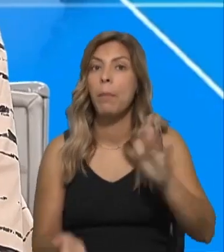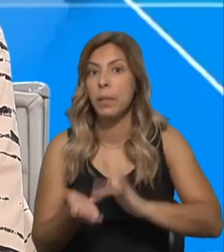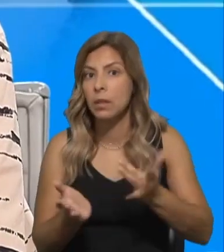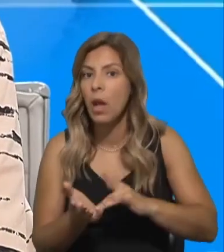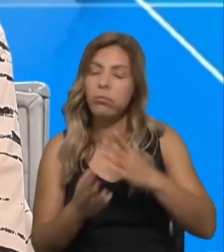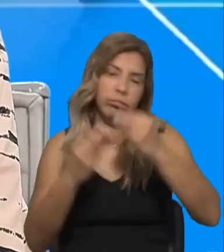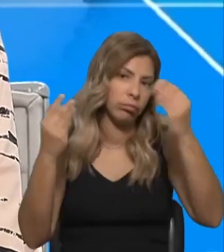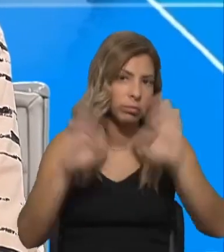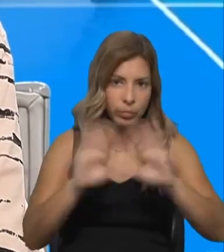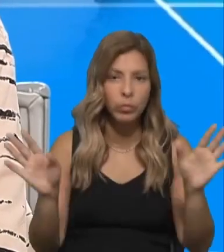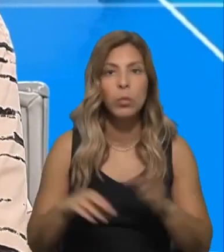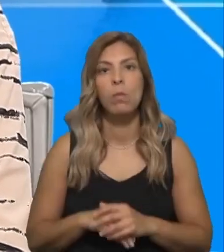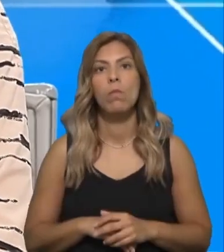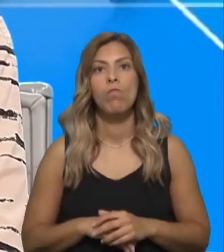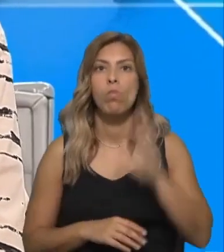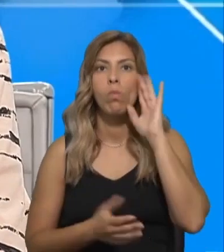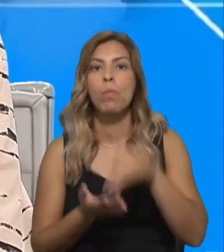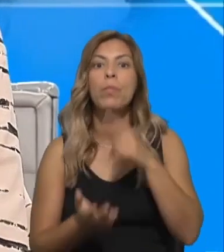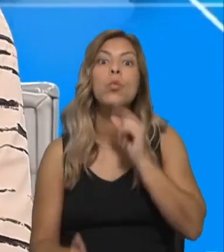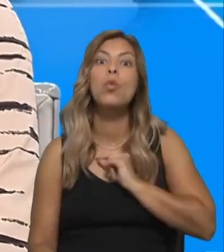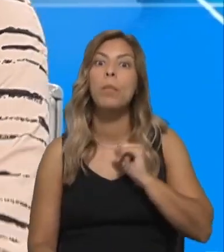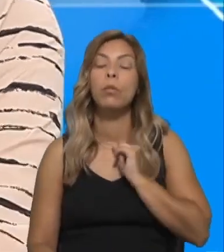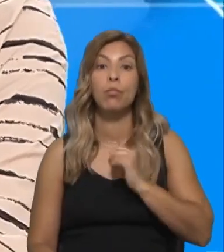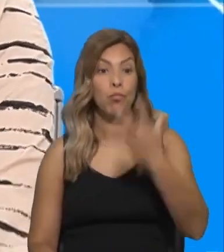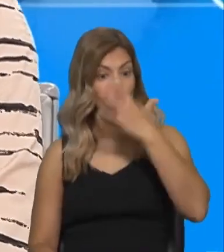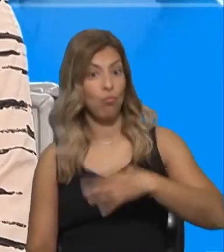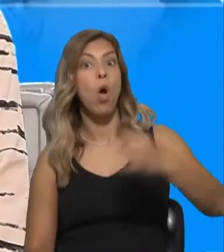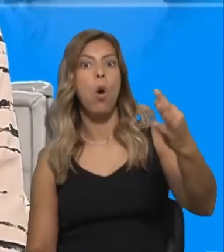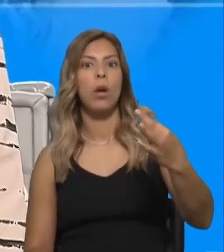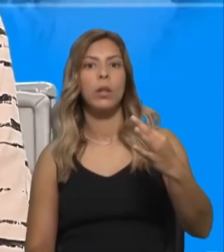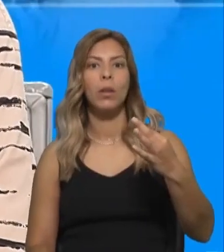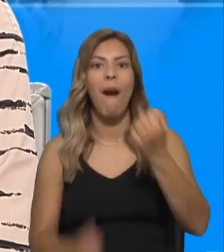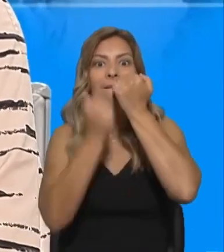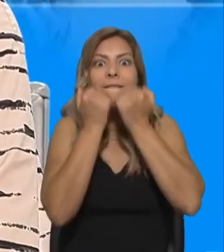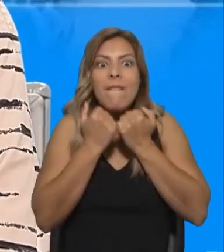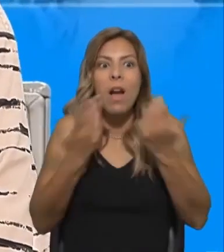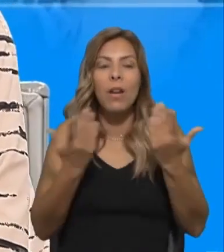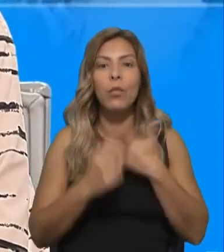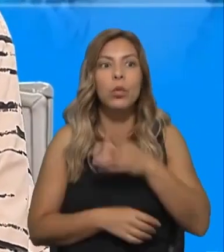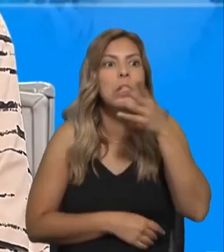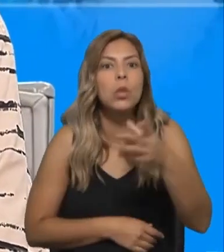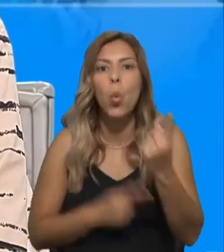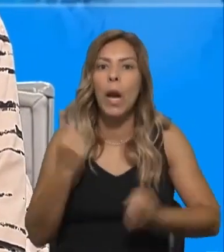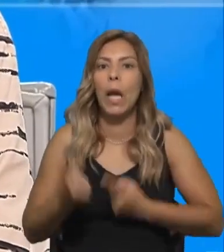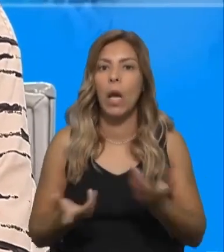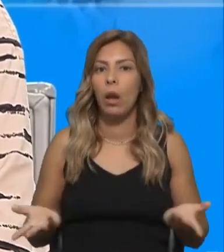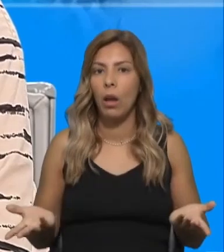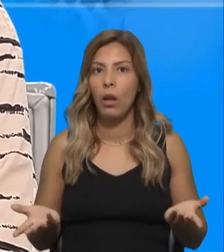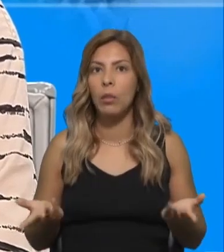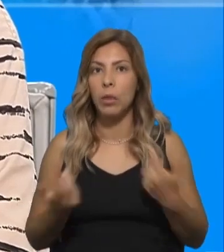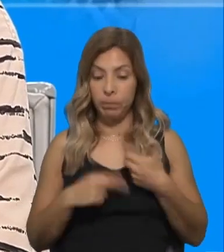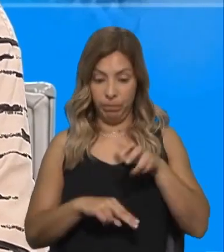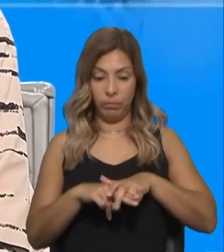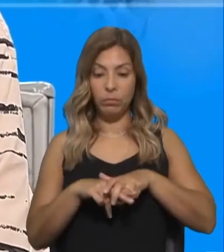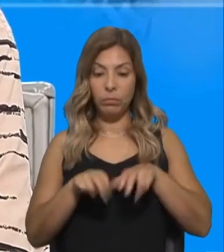Pronto, então, dali a bocado, sim, resultado, sei o meu nome, eu fiquei numa excitação. Pensei, agora o que é que eu vou dizer ao Papa? Porque estávamos sentados na